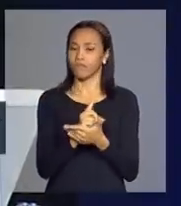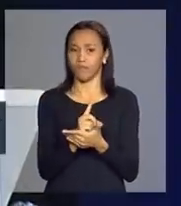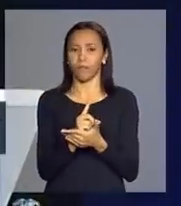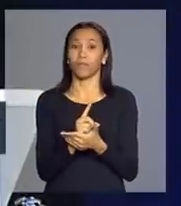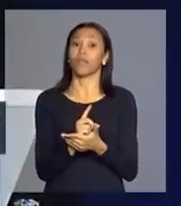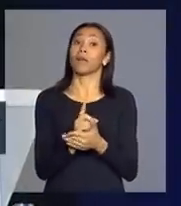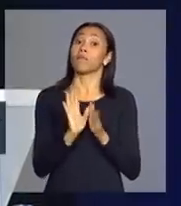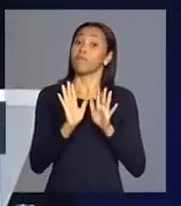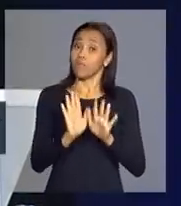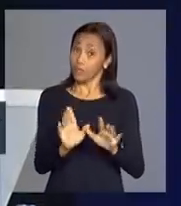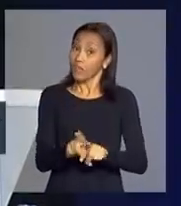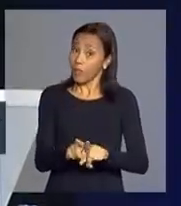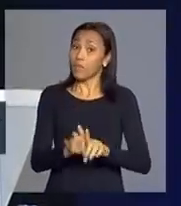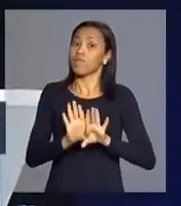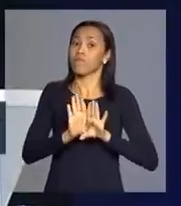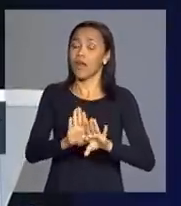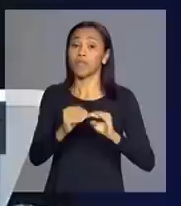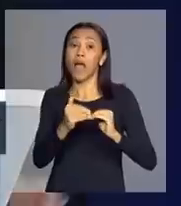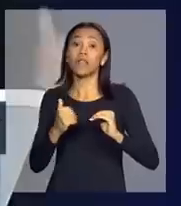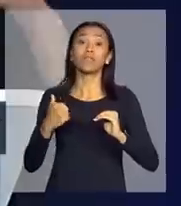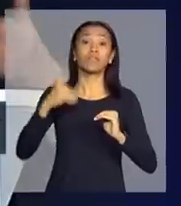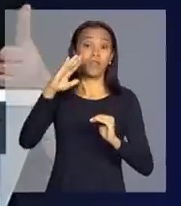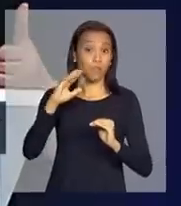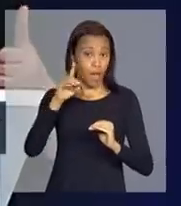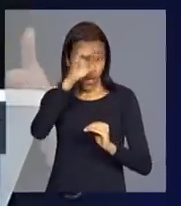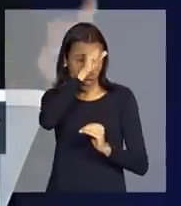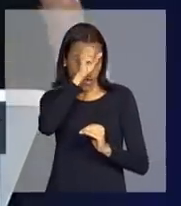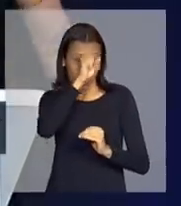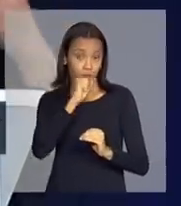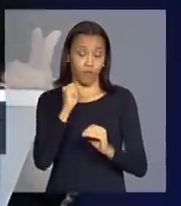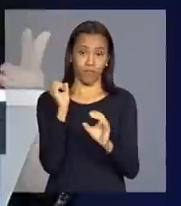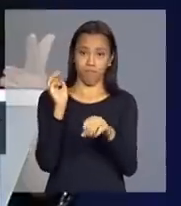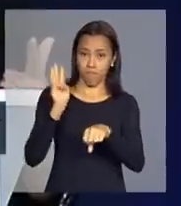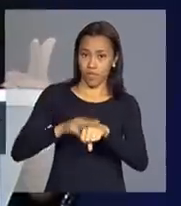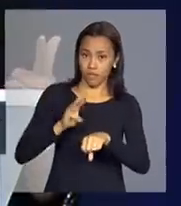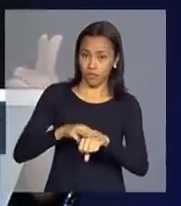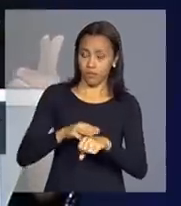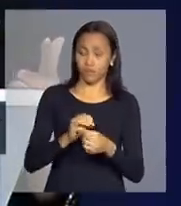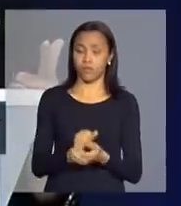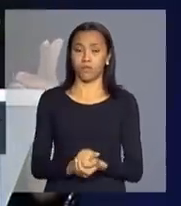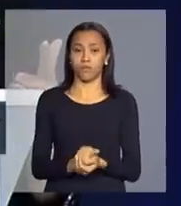é sobretudo para aprender matemática,